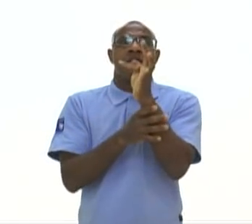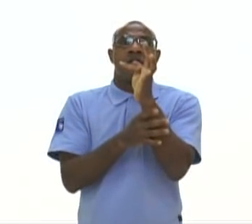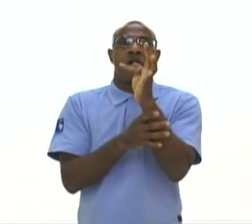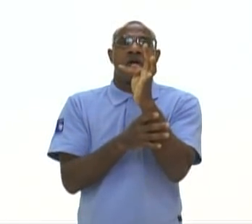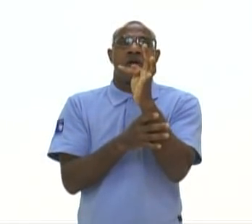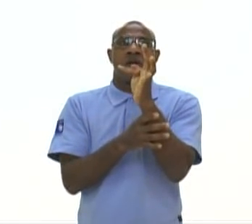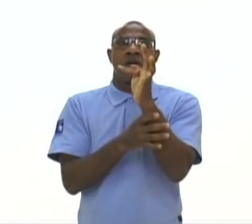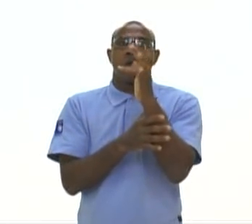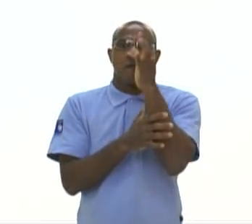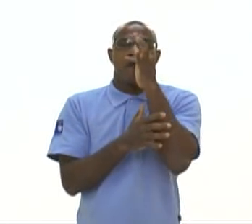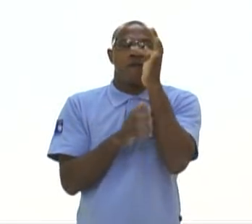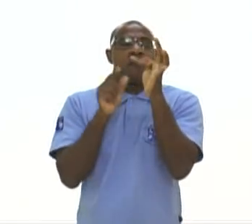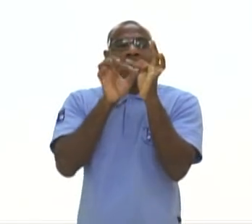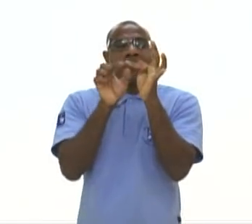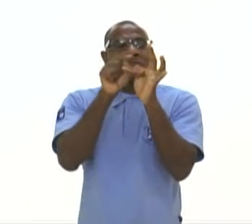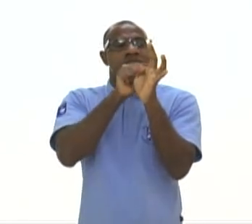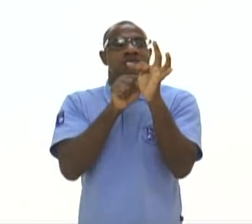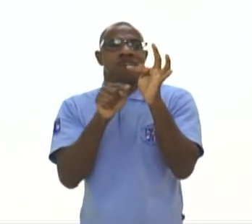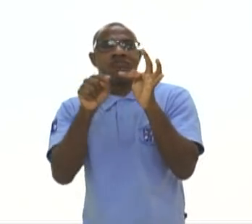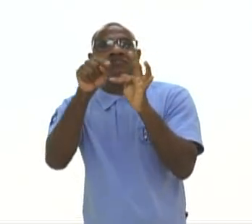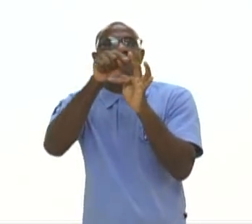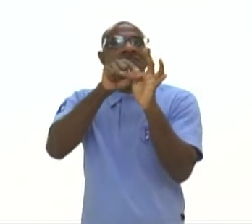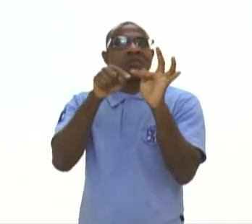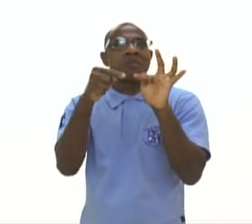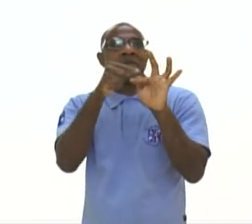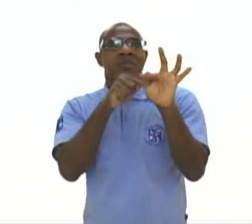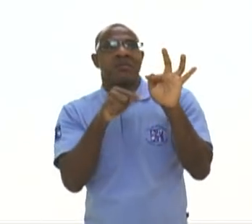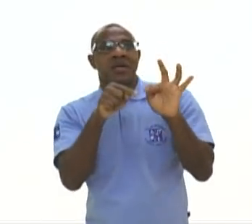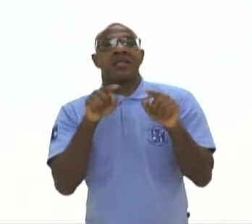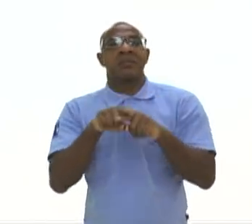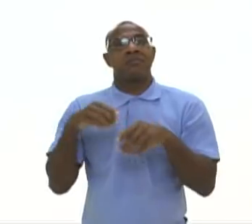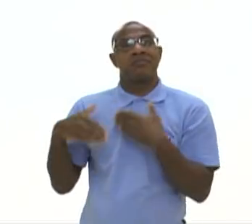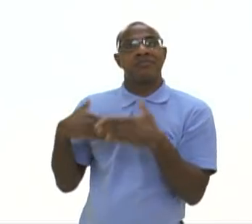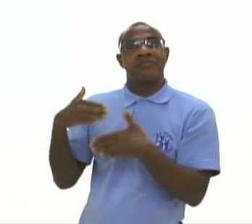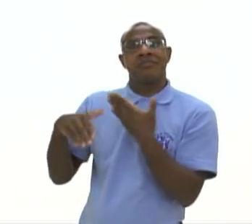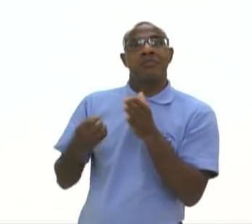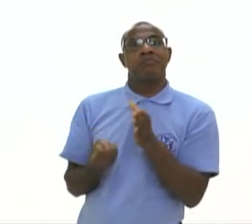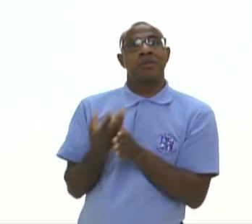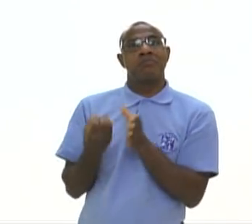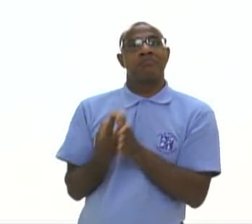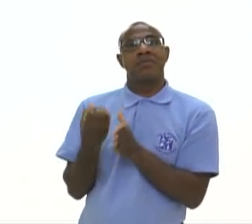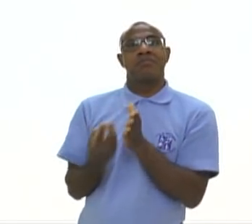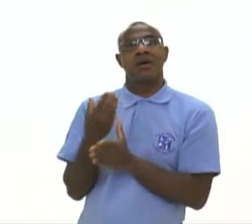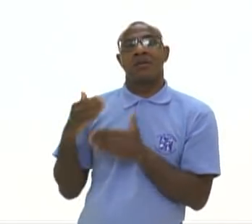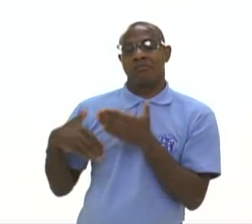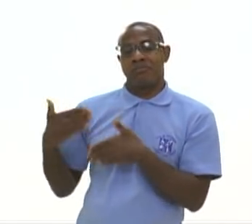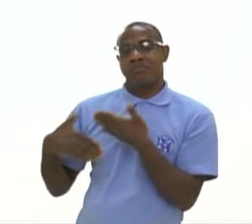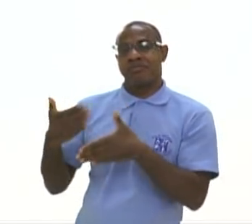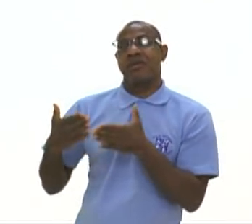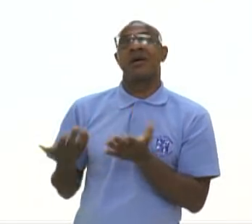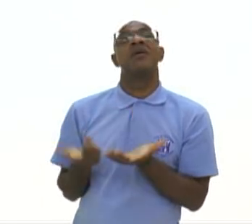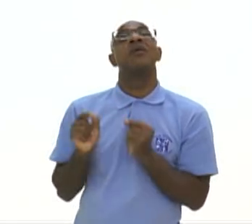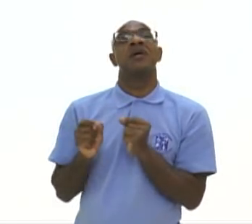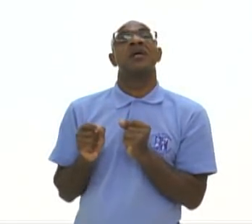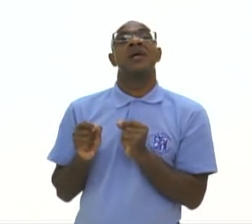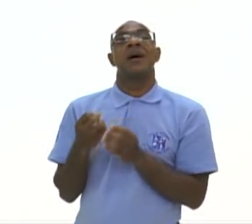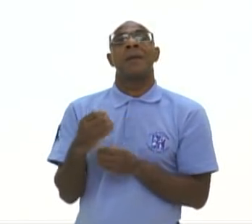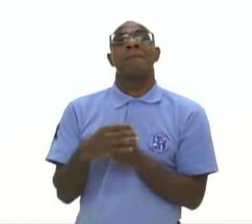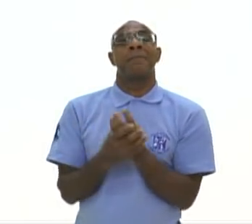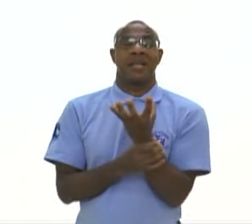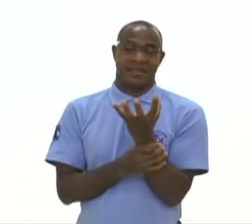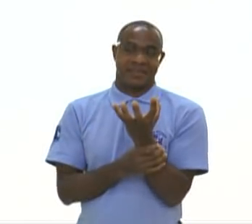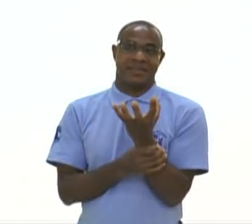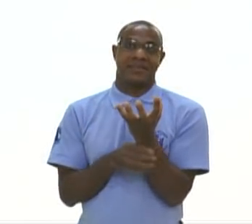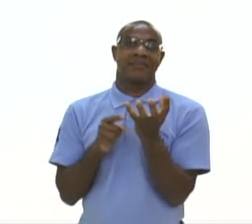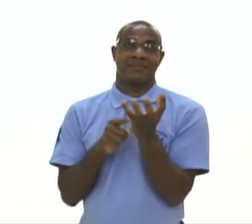vai servir para uma coisa. E assimilar o processo de reprodução das plantas com base nas suas flores, porque eu falei